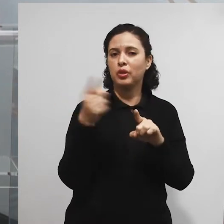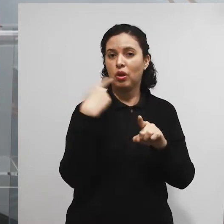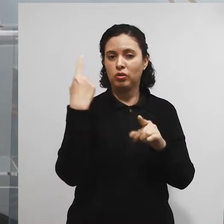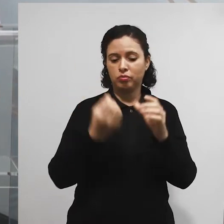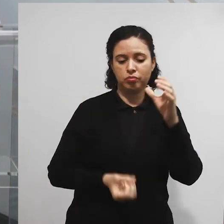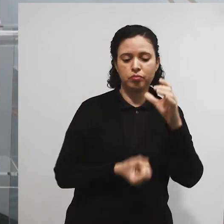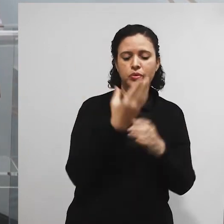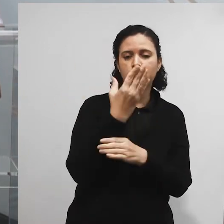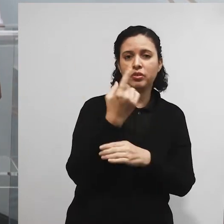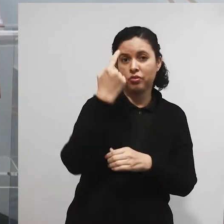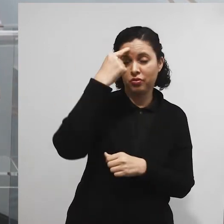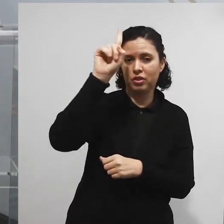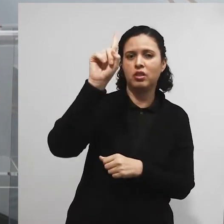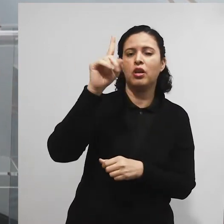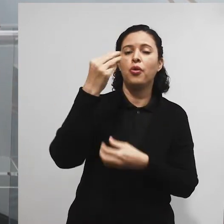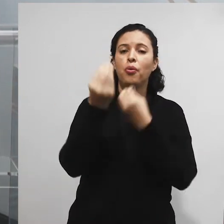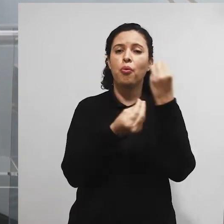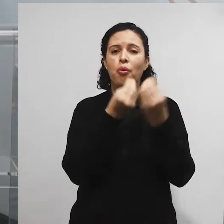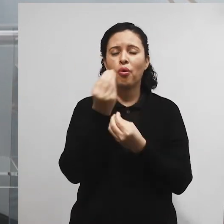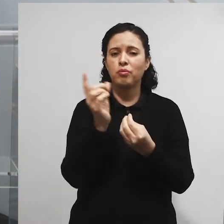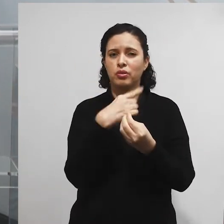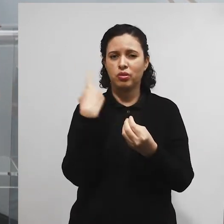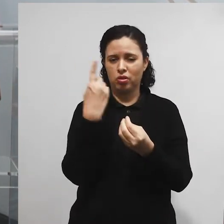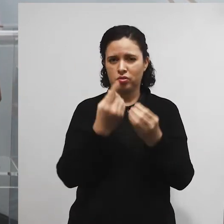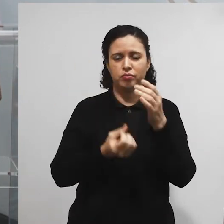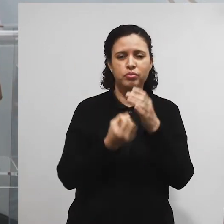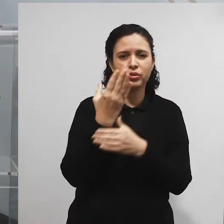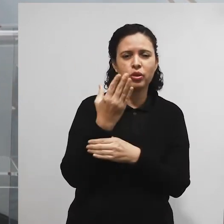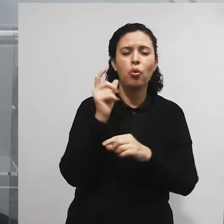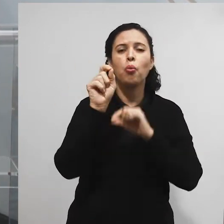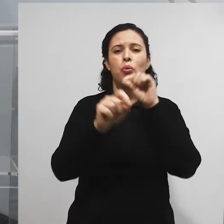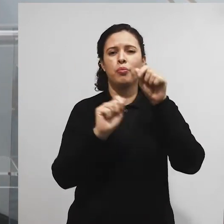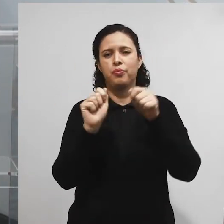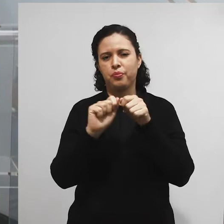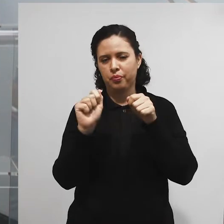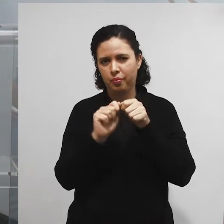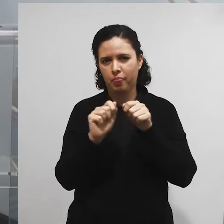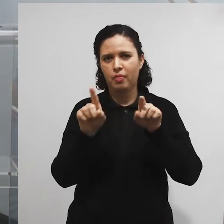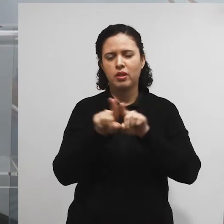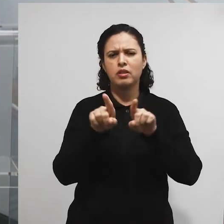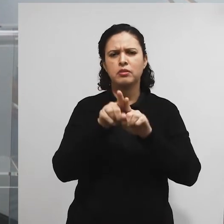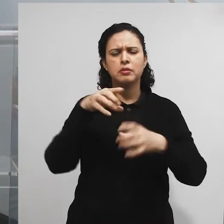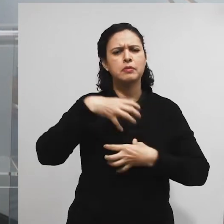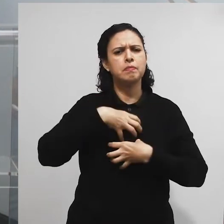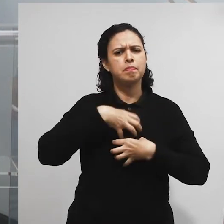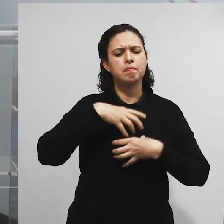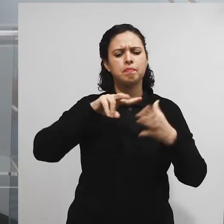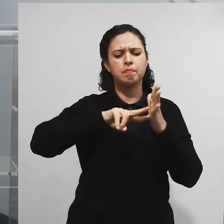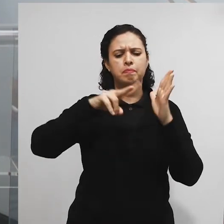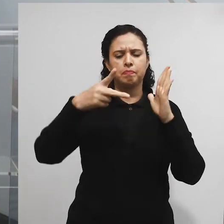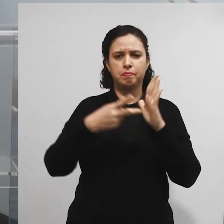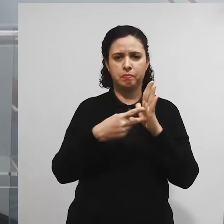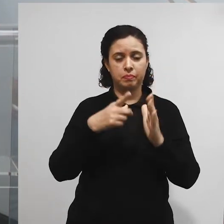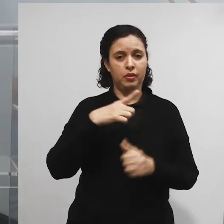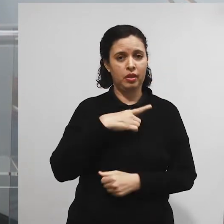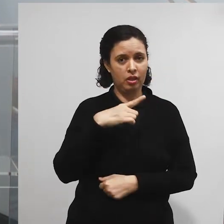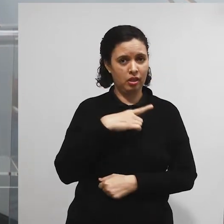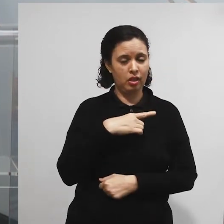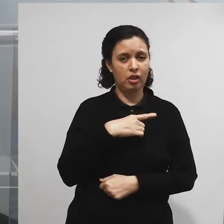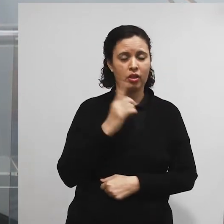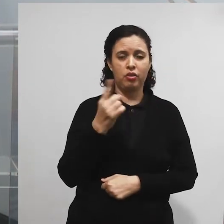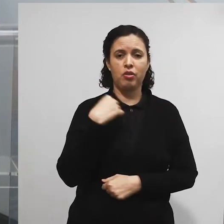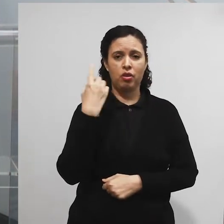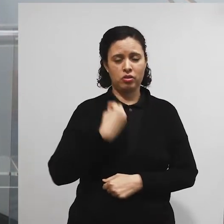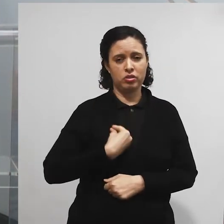nós criamos, como nós criamos, o que fazemos com isso e qual o sentido e o significado que isso